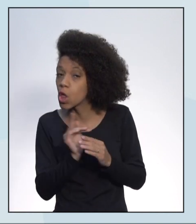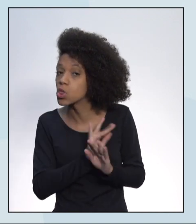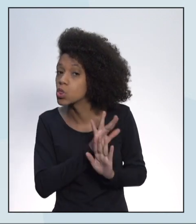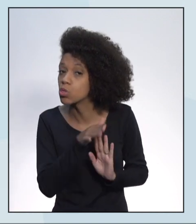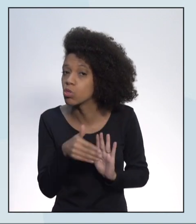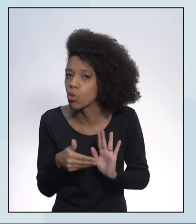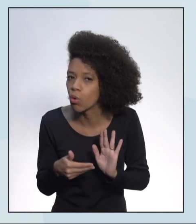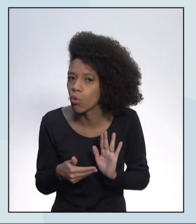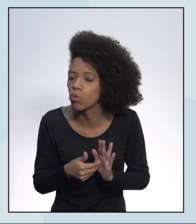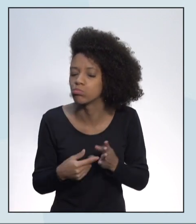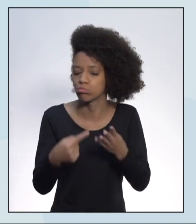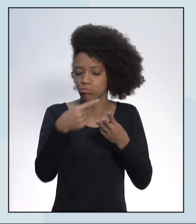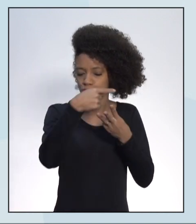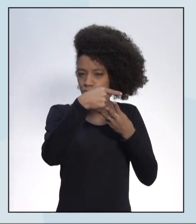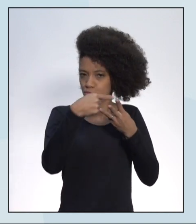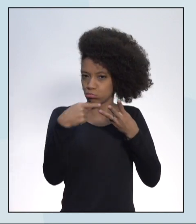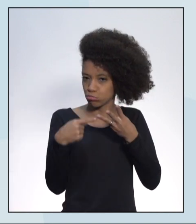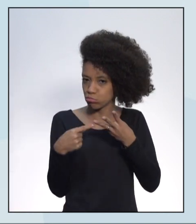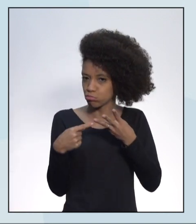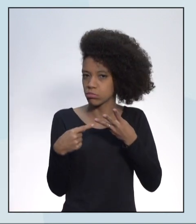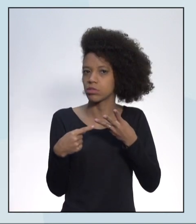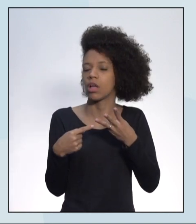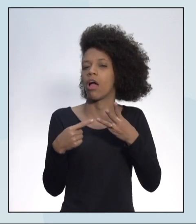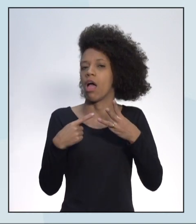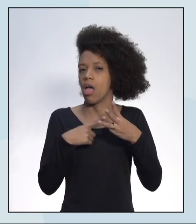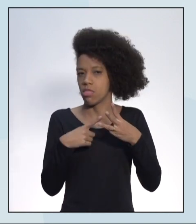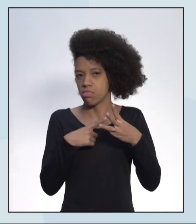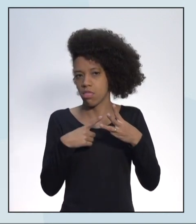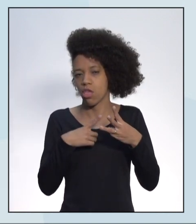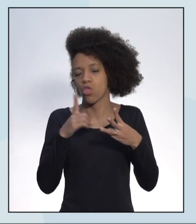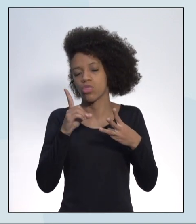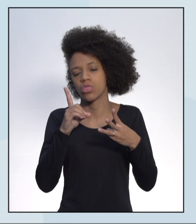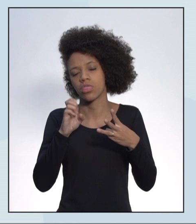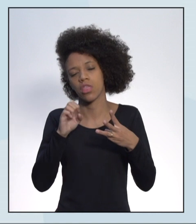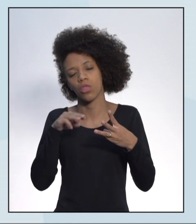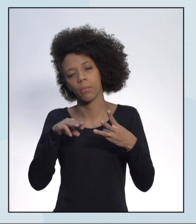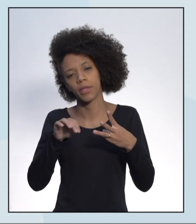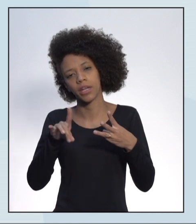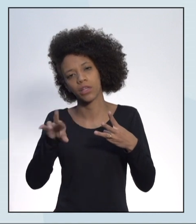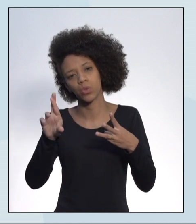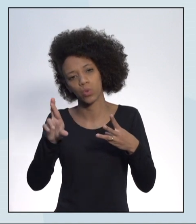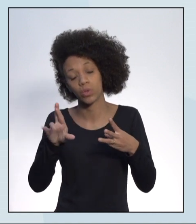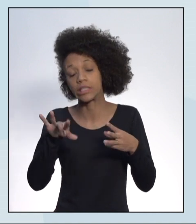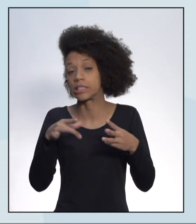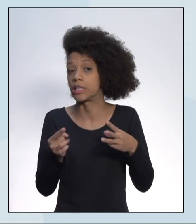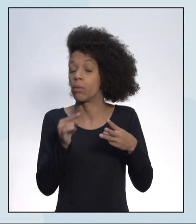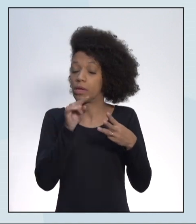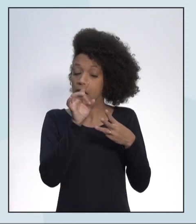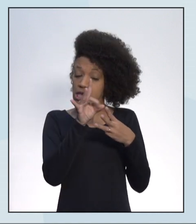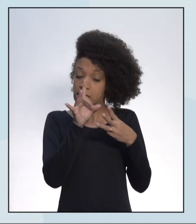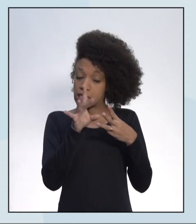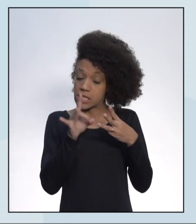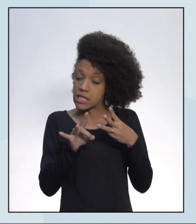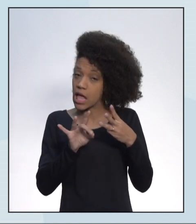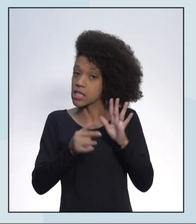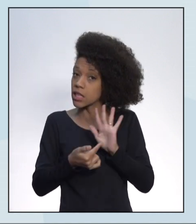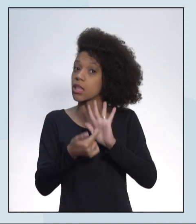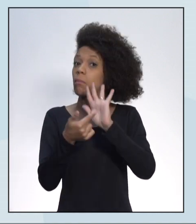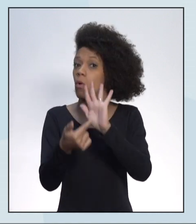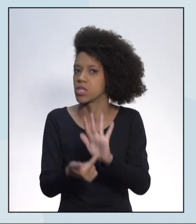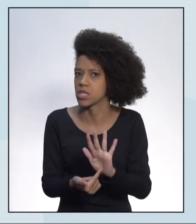no caso dos termos aí, todos têm um denominador. Então, esse denominador que é o que tem que ir para o índice, não é